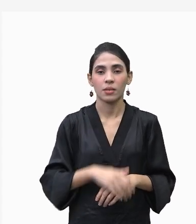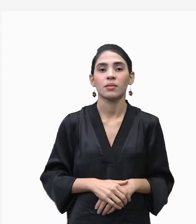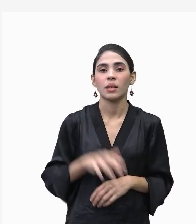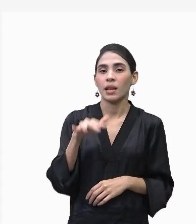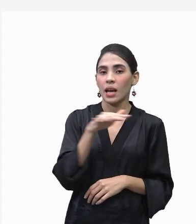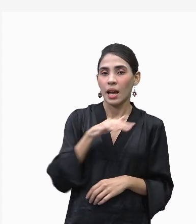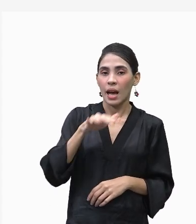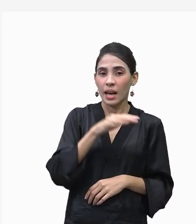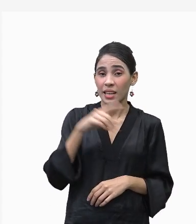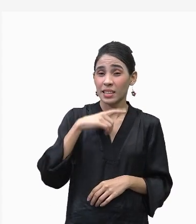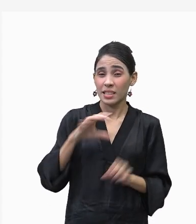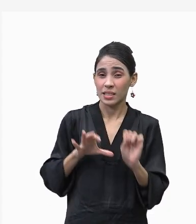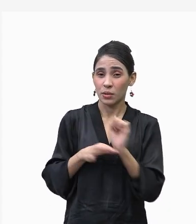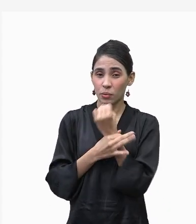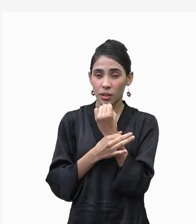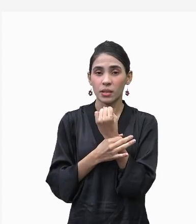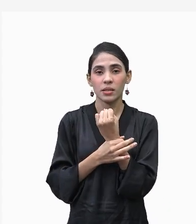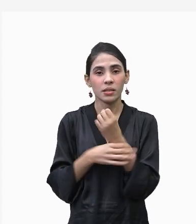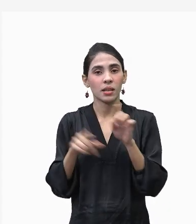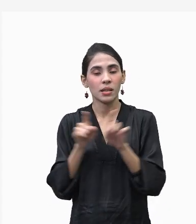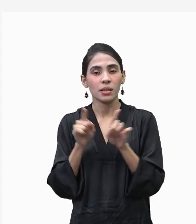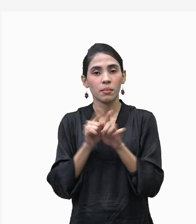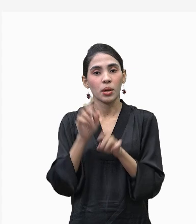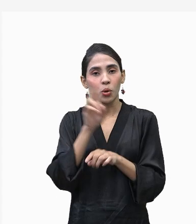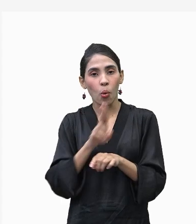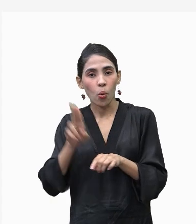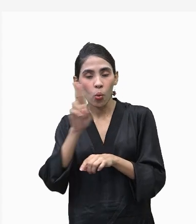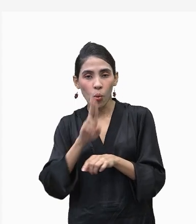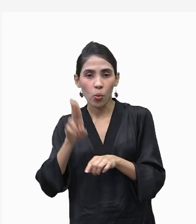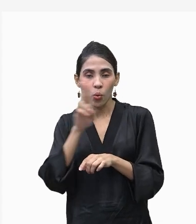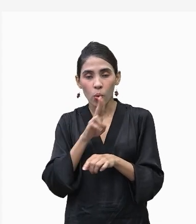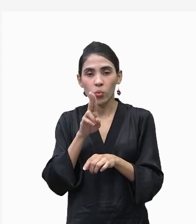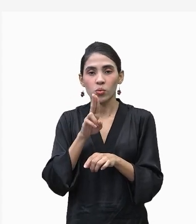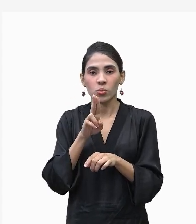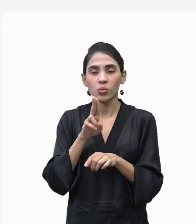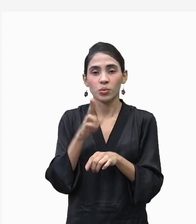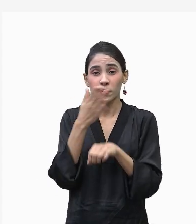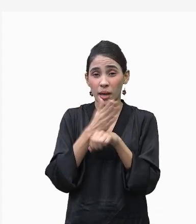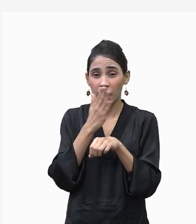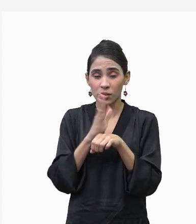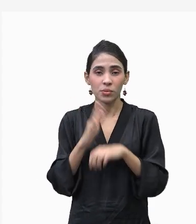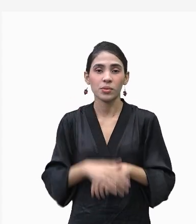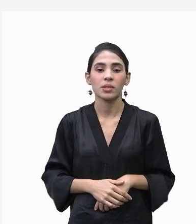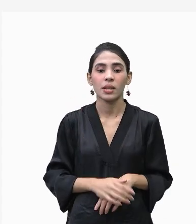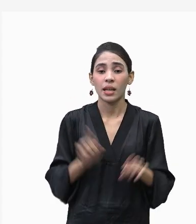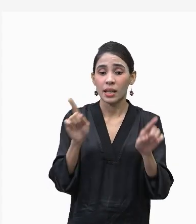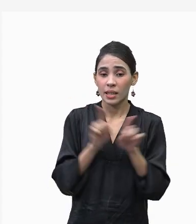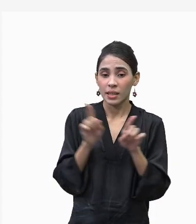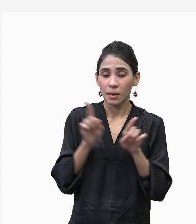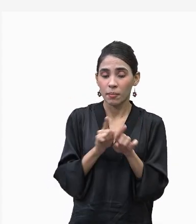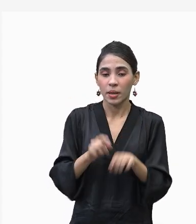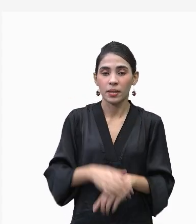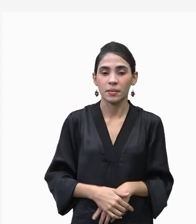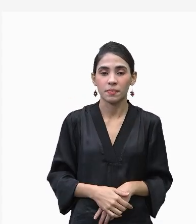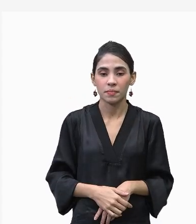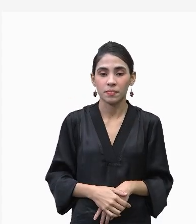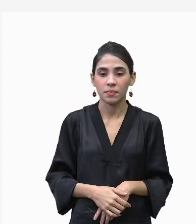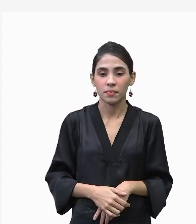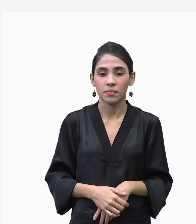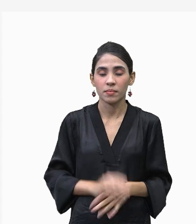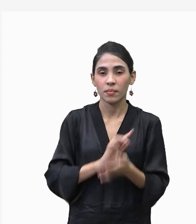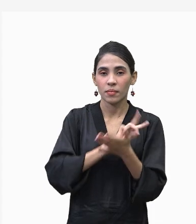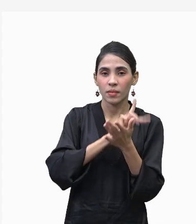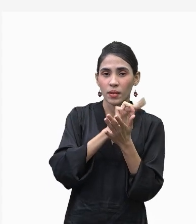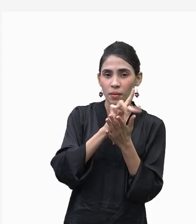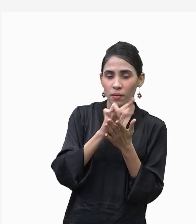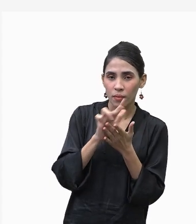áreas protegidas e usos alternativos. E temos também, ali no verde mais claro,